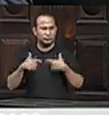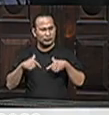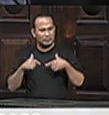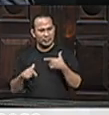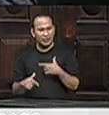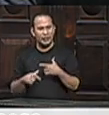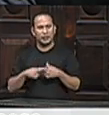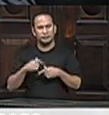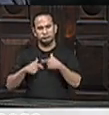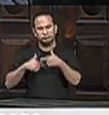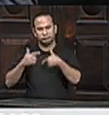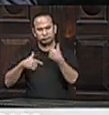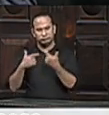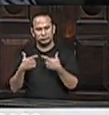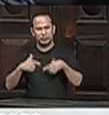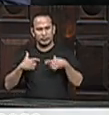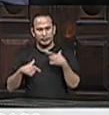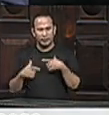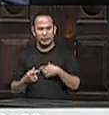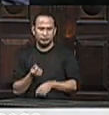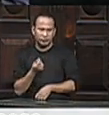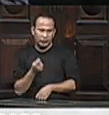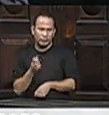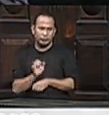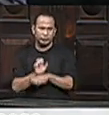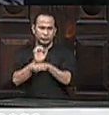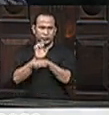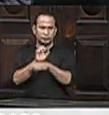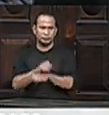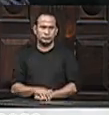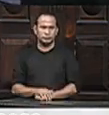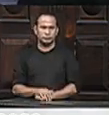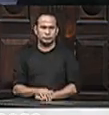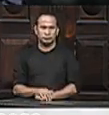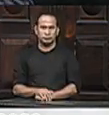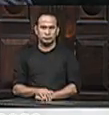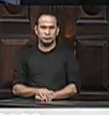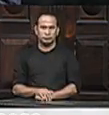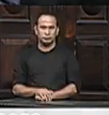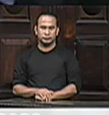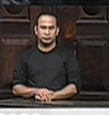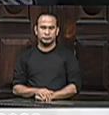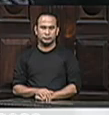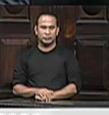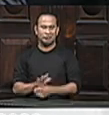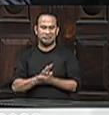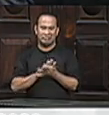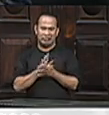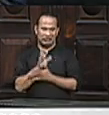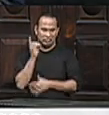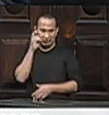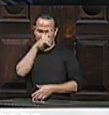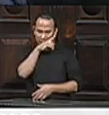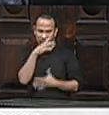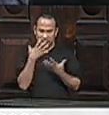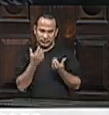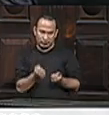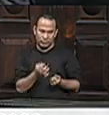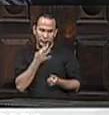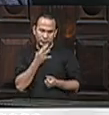Conselho Estadual de Trabalho, Emprego e Geração de Renda no Estado do Rio de Janeiro. Conselho muito importante, conselho formulador de políticas,